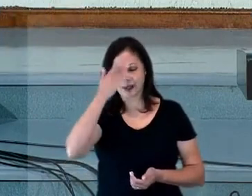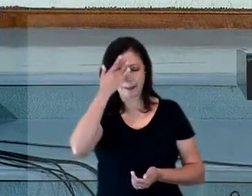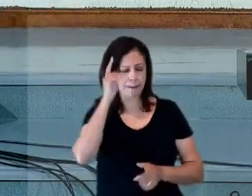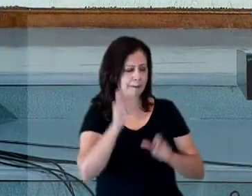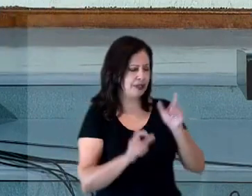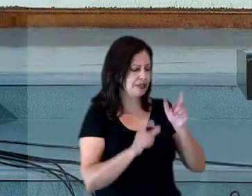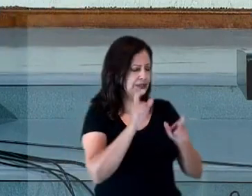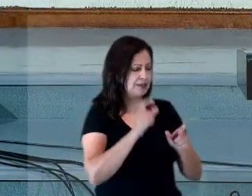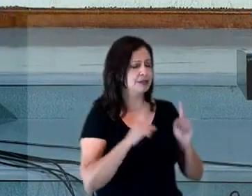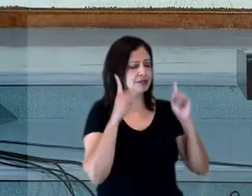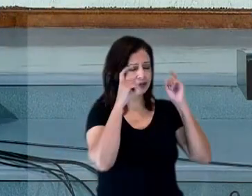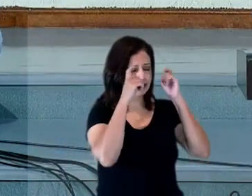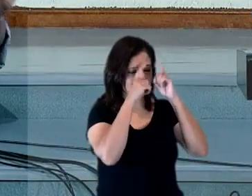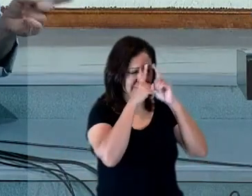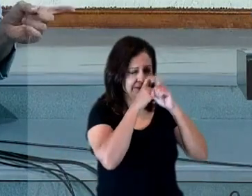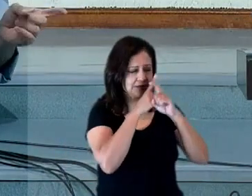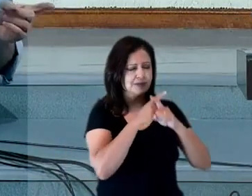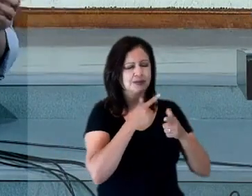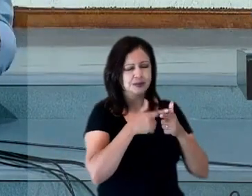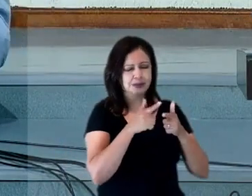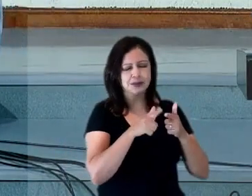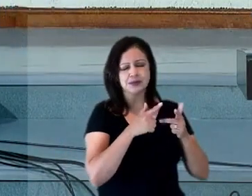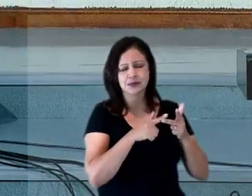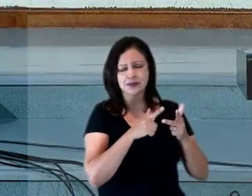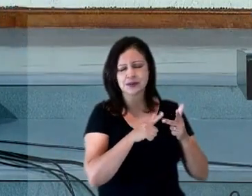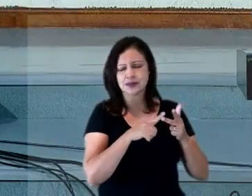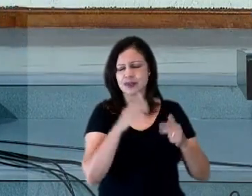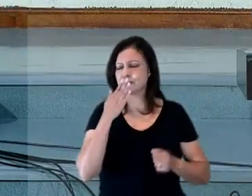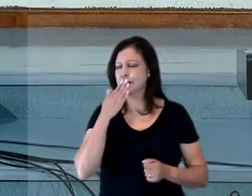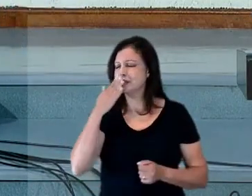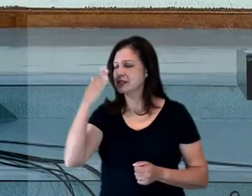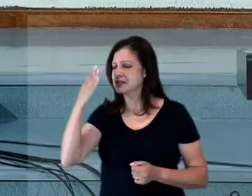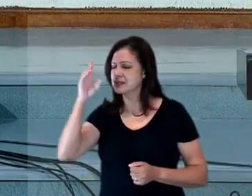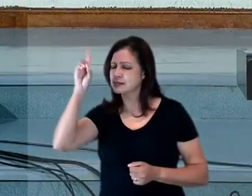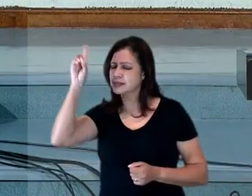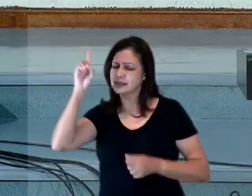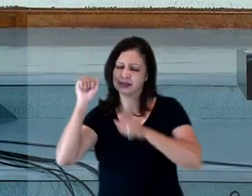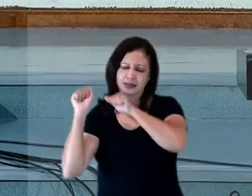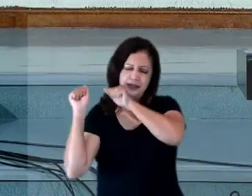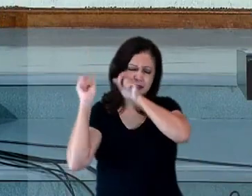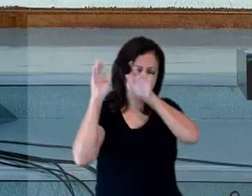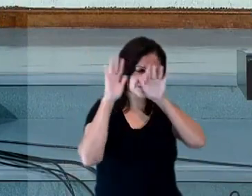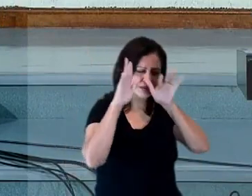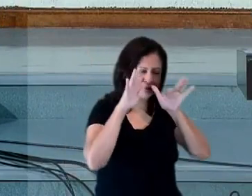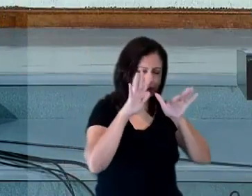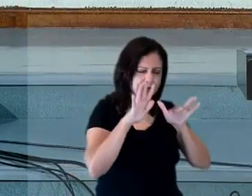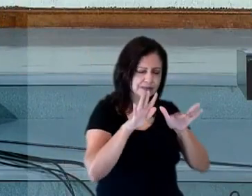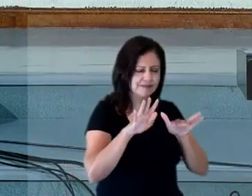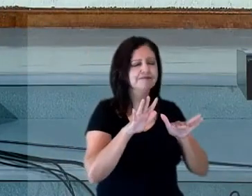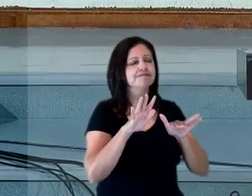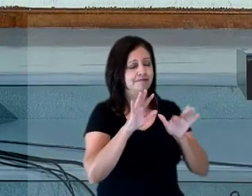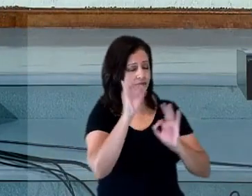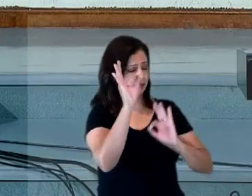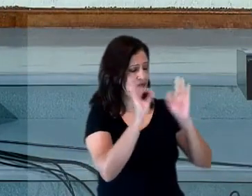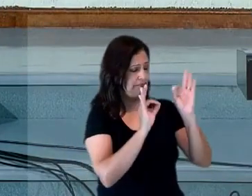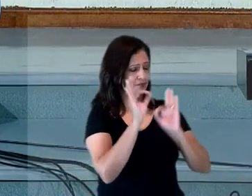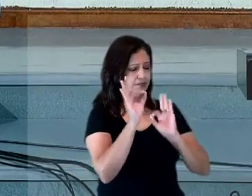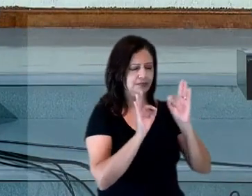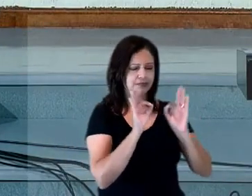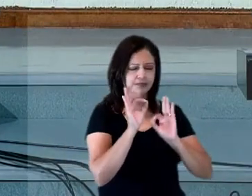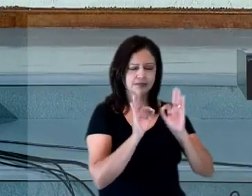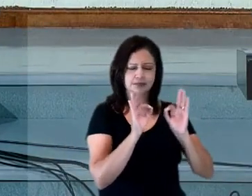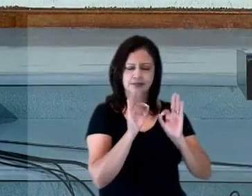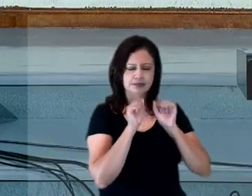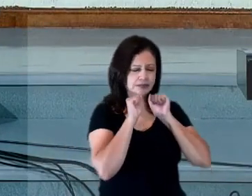enfrentando dificuldades nesse momento. E clamamos primeiro a Deus que eles sejam, Senhor, atendidos, que o Senhor possa derramar estratégia, que o Senhor possa trazer